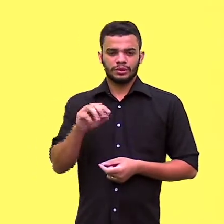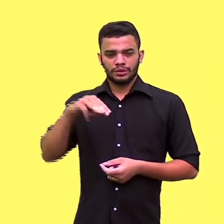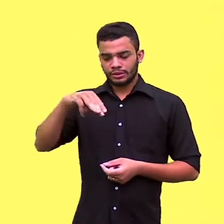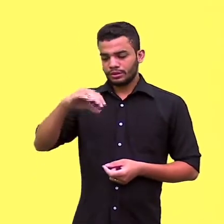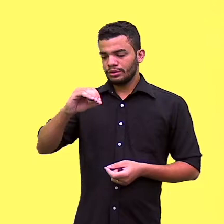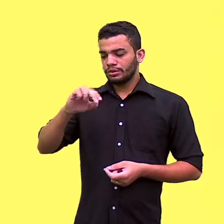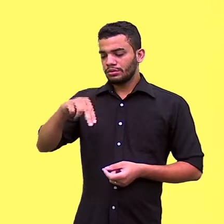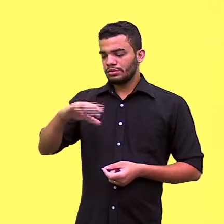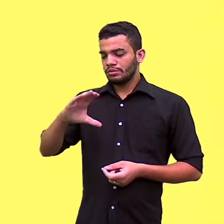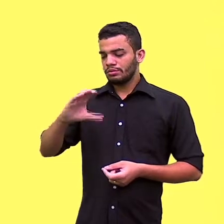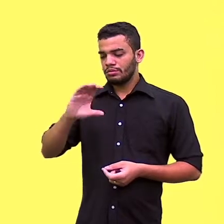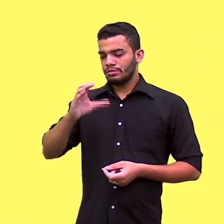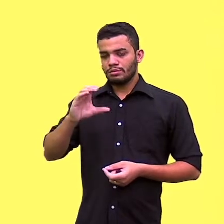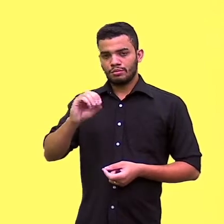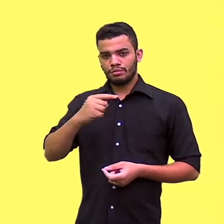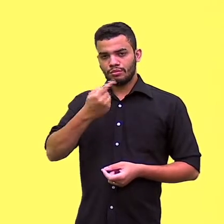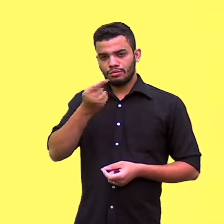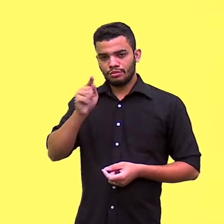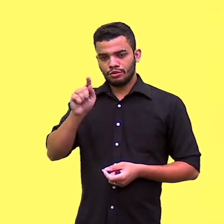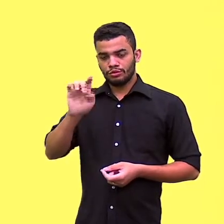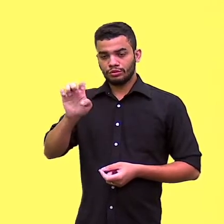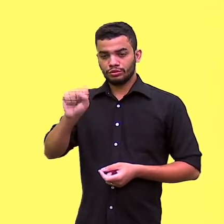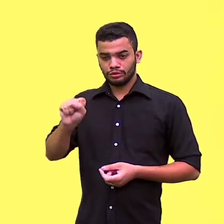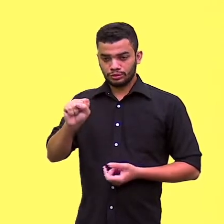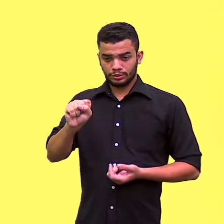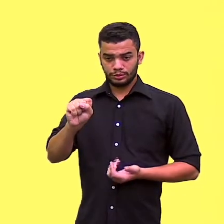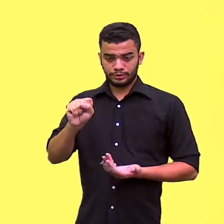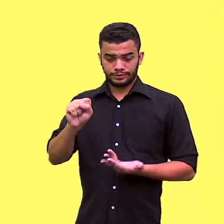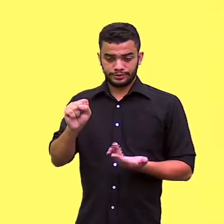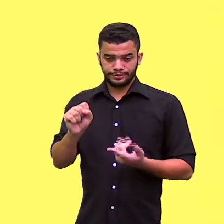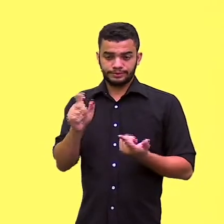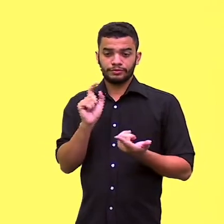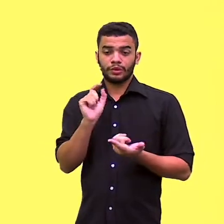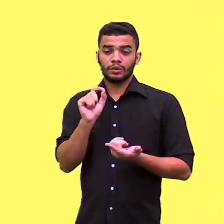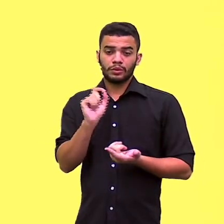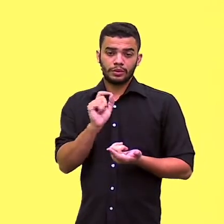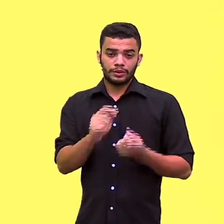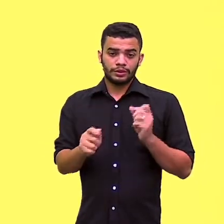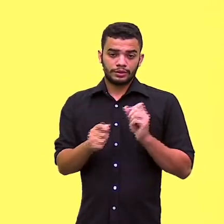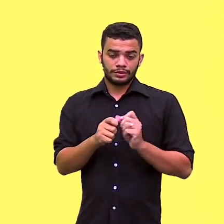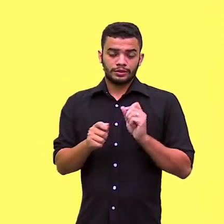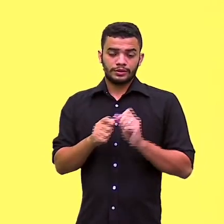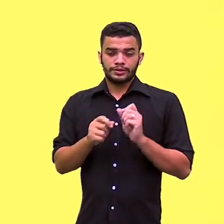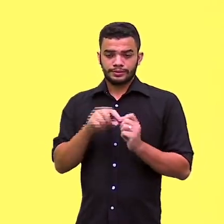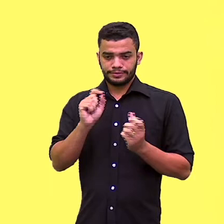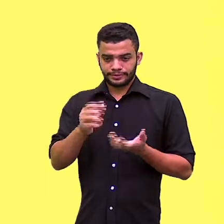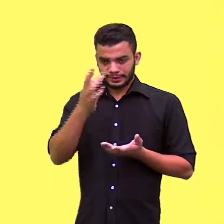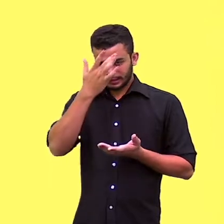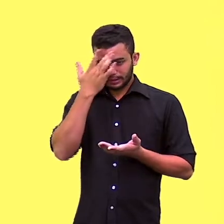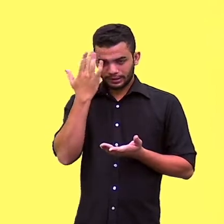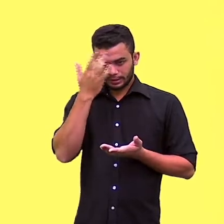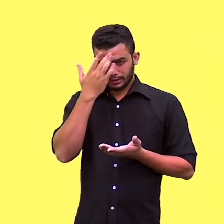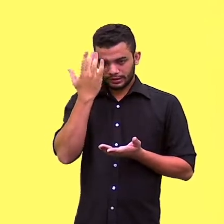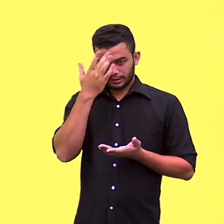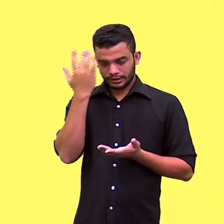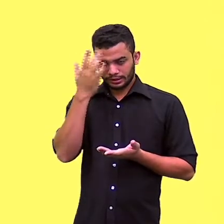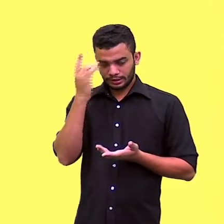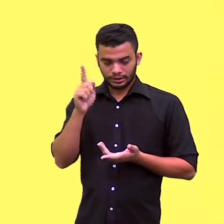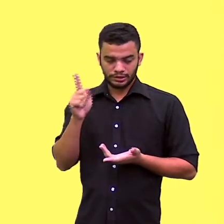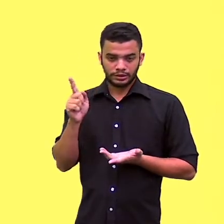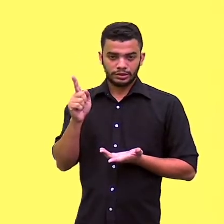segunda década do século XVIII e a primeira metade do século XIX mantinham contato entre a capitania de São